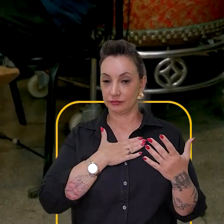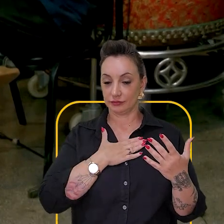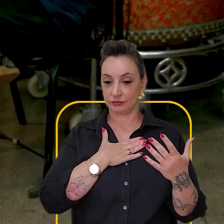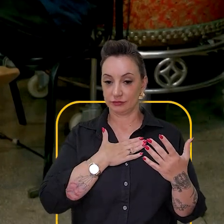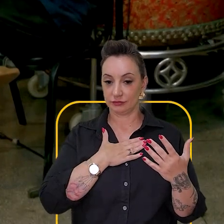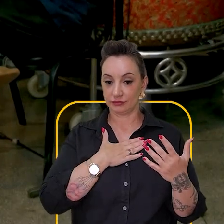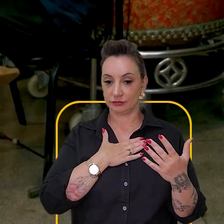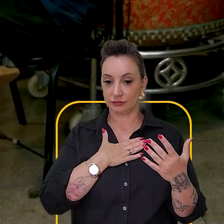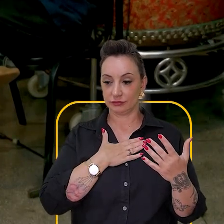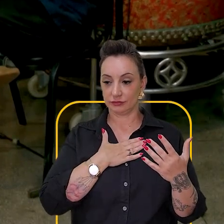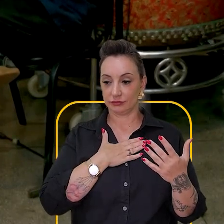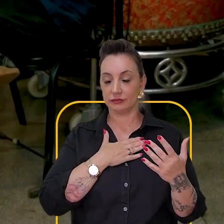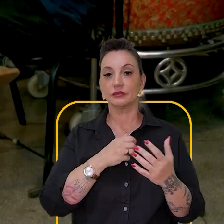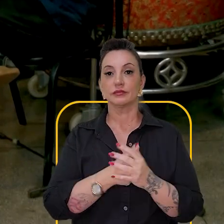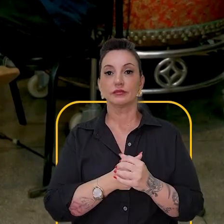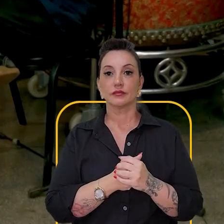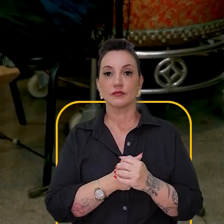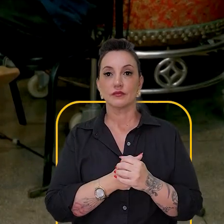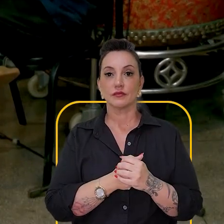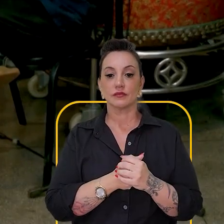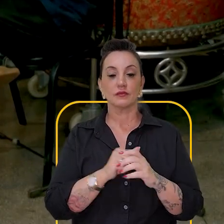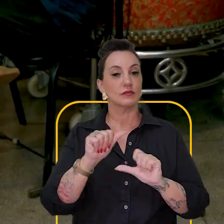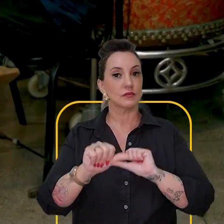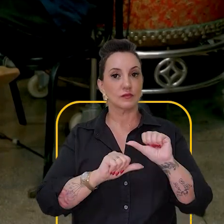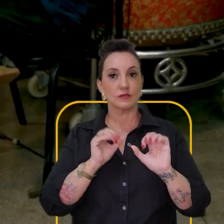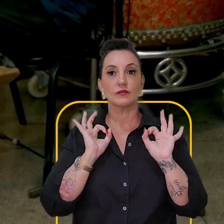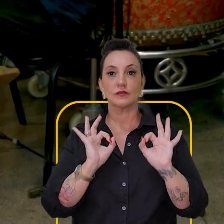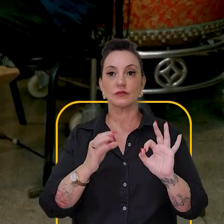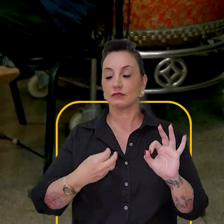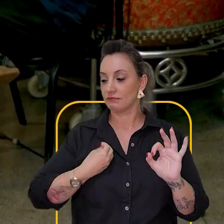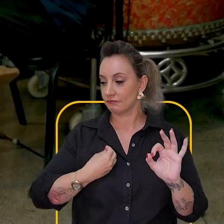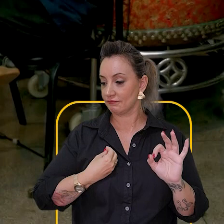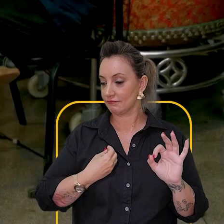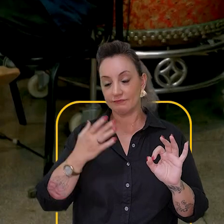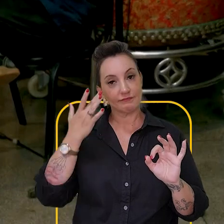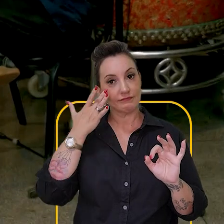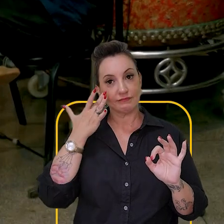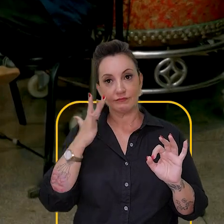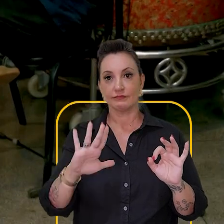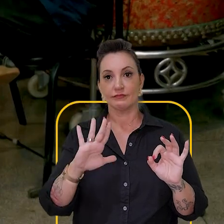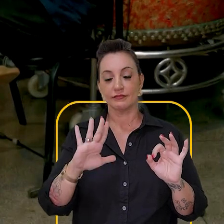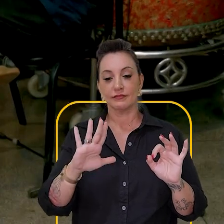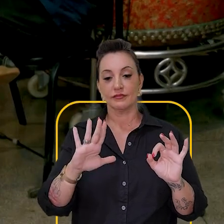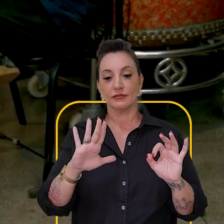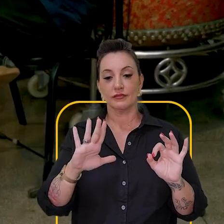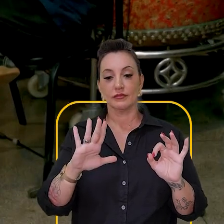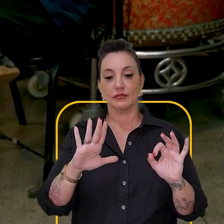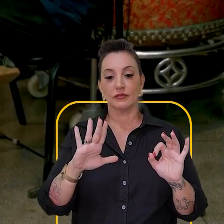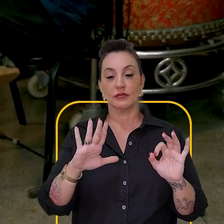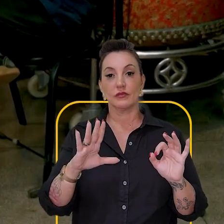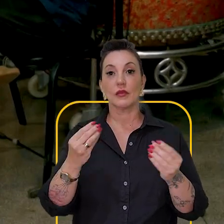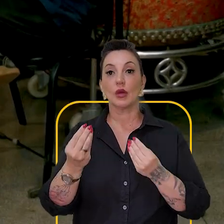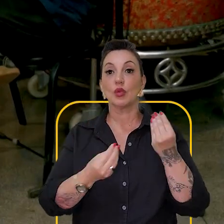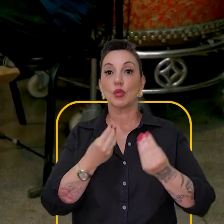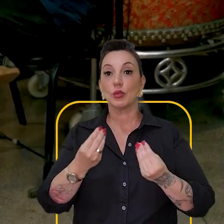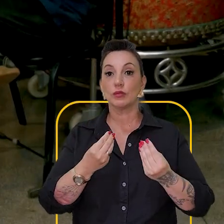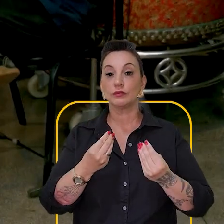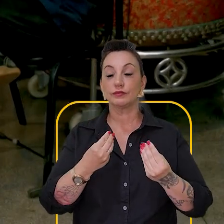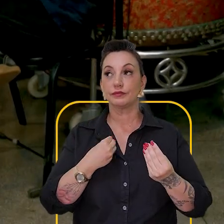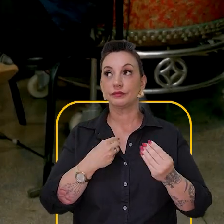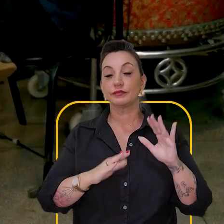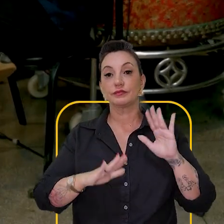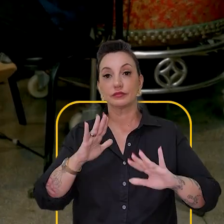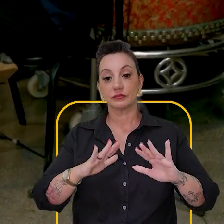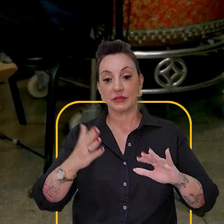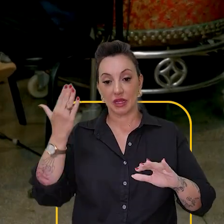mim Eh transformou mesmo a minha vida não não sei o como seria eu